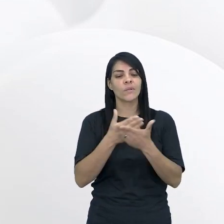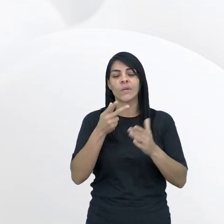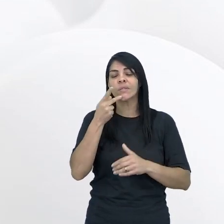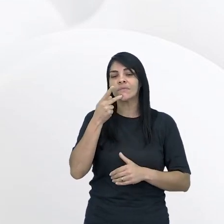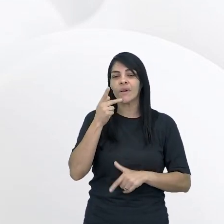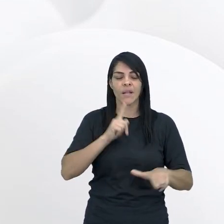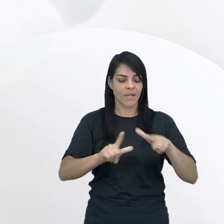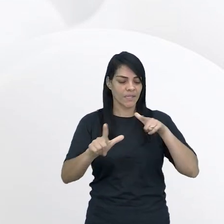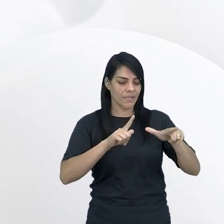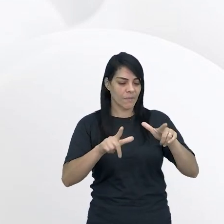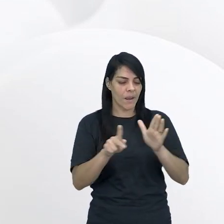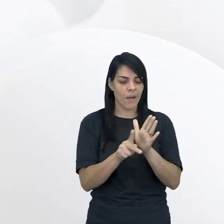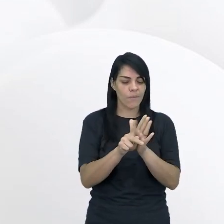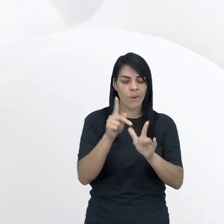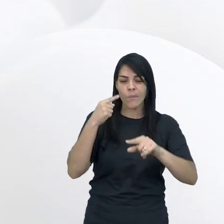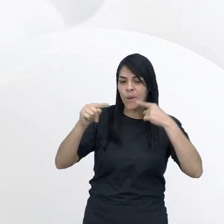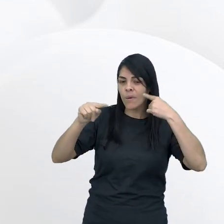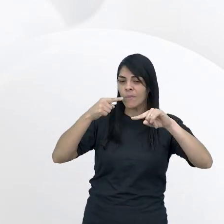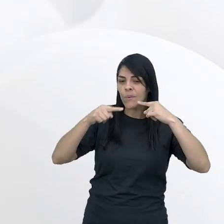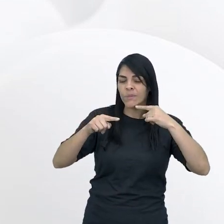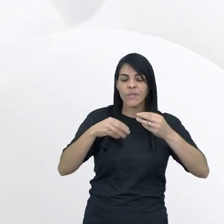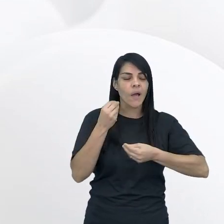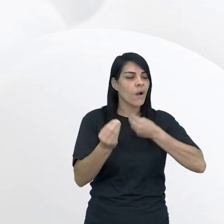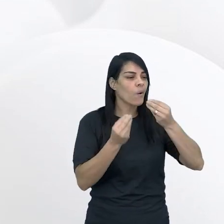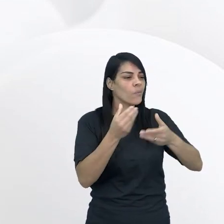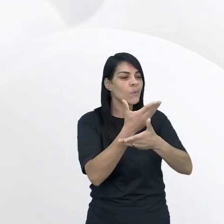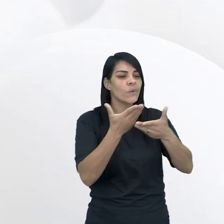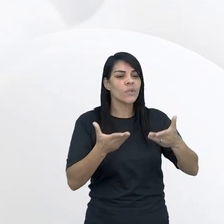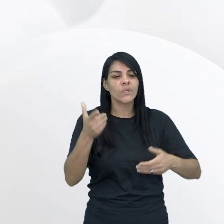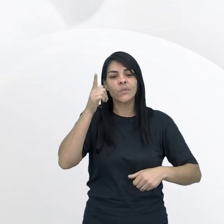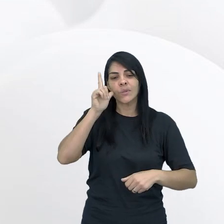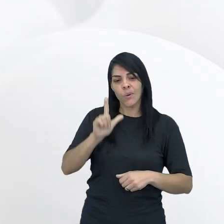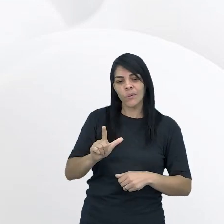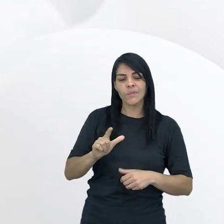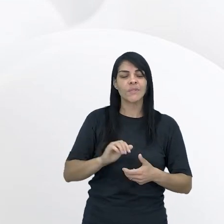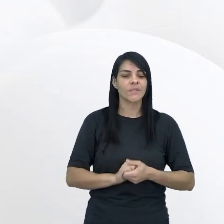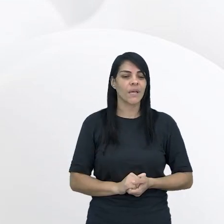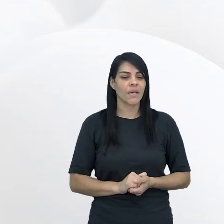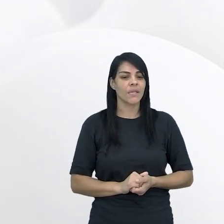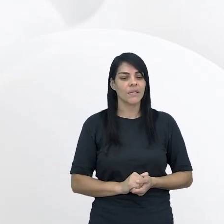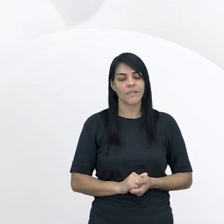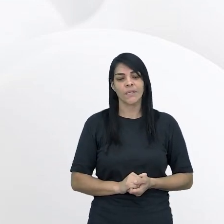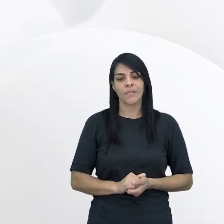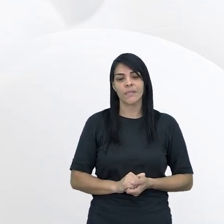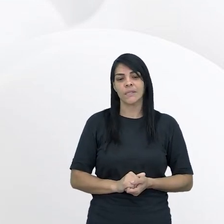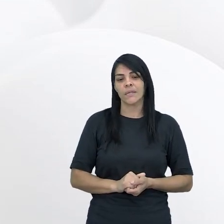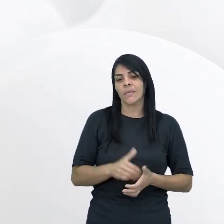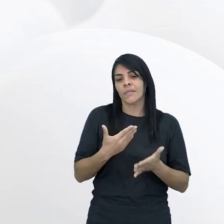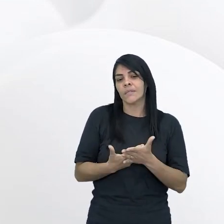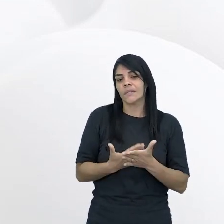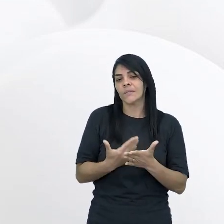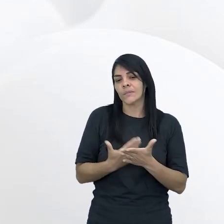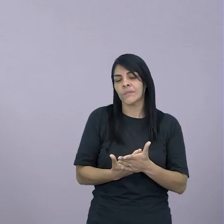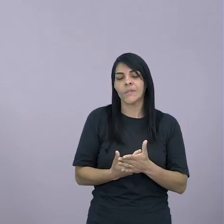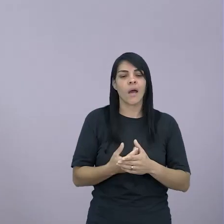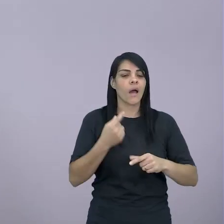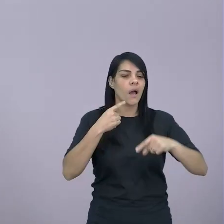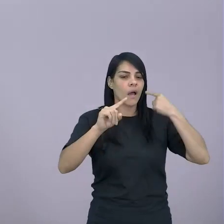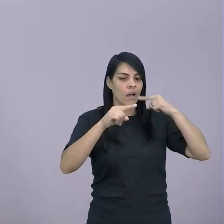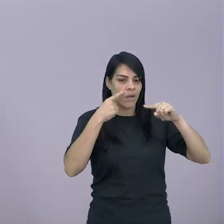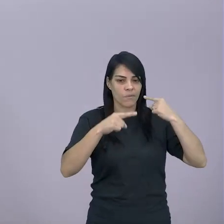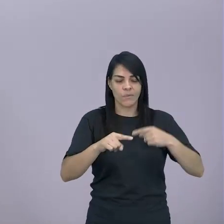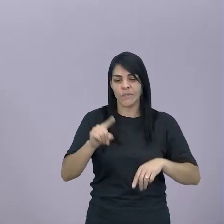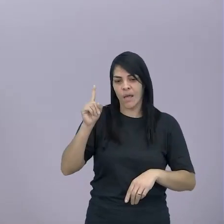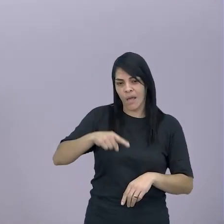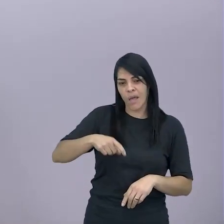exemplo, a música, como que a gente pode abordar a musiquinha? para os nossos pequenos. É bem